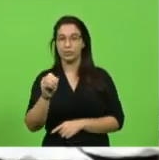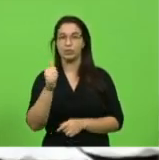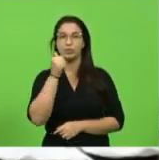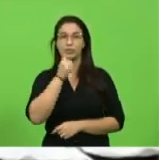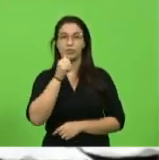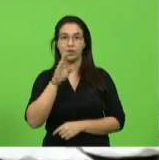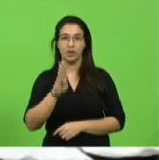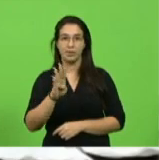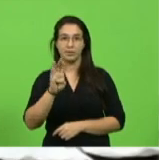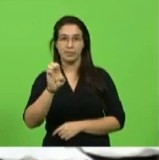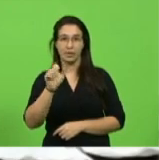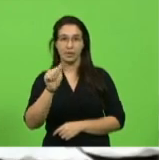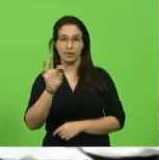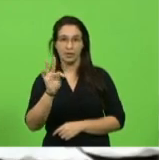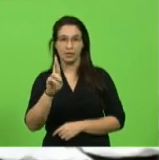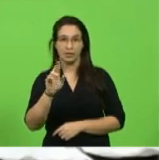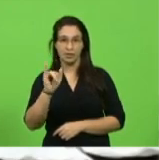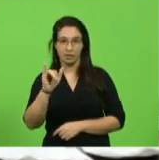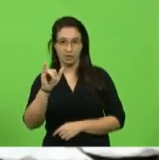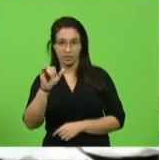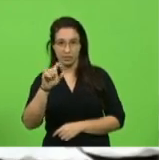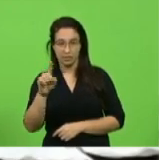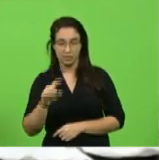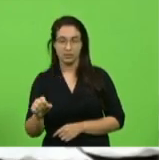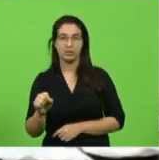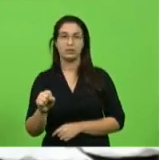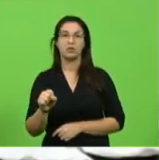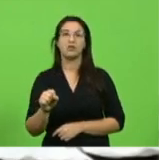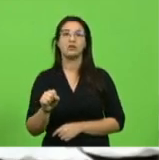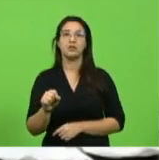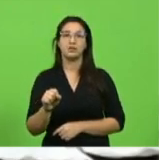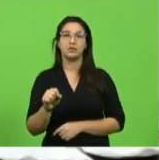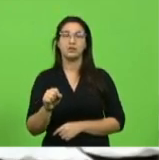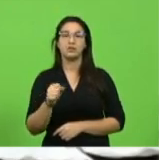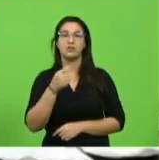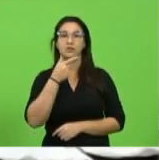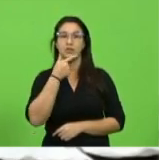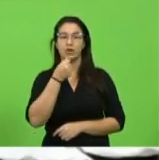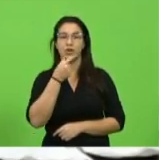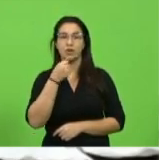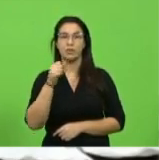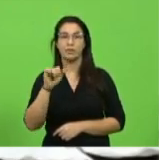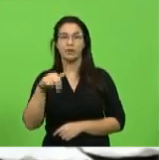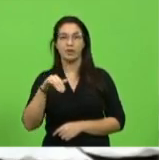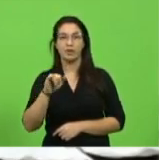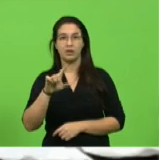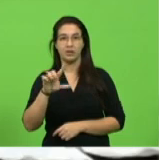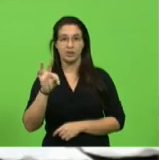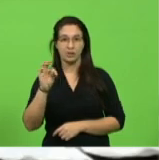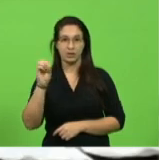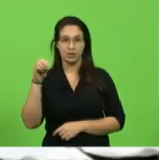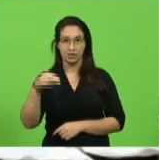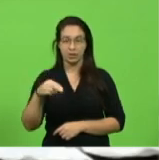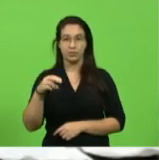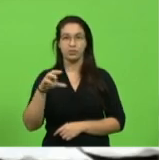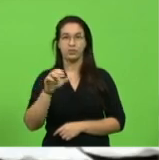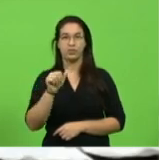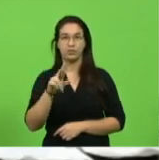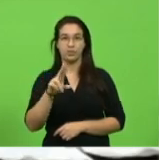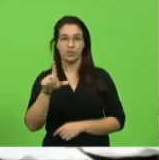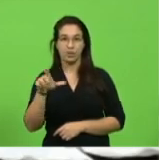Kowalski, Marcelo Batista de Souza, José Marcial Neis, Newton Silva Pacheco, Carlos Alberto